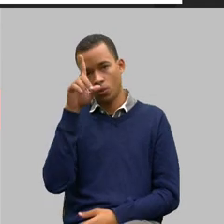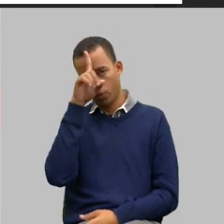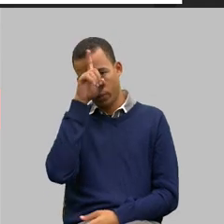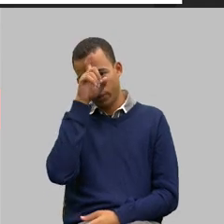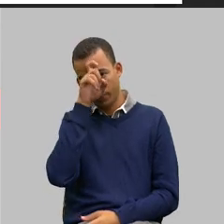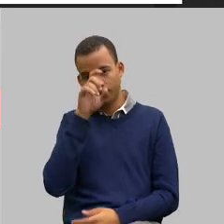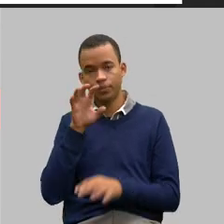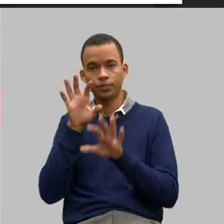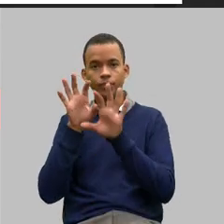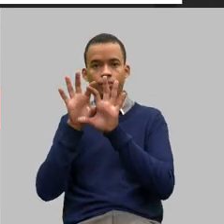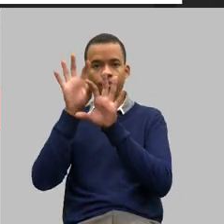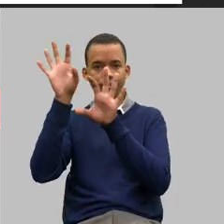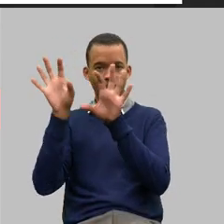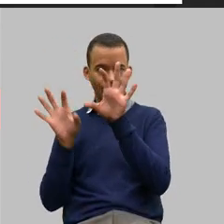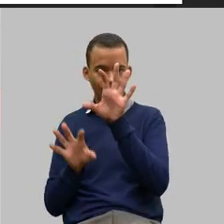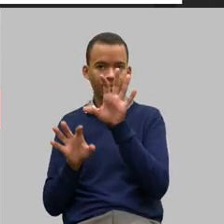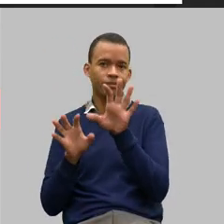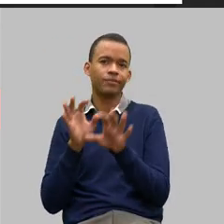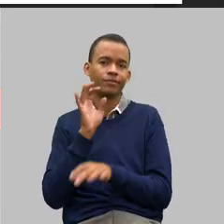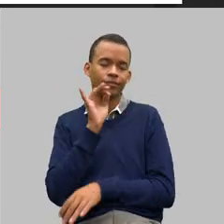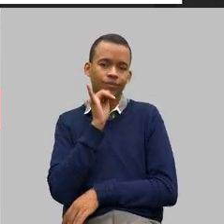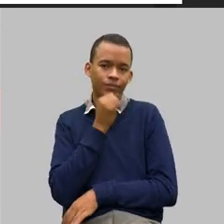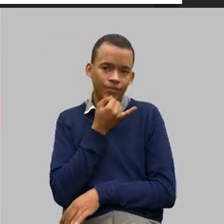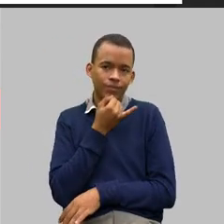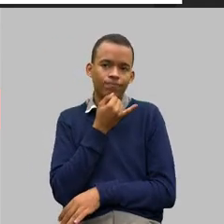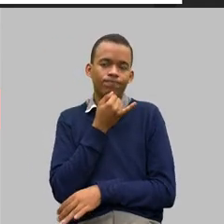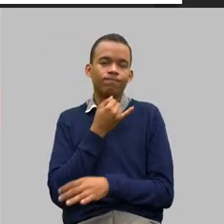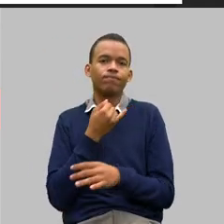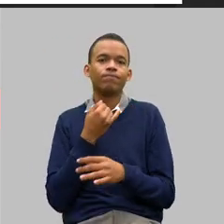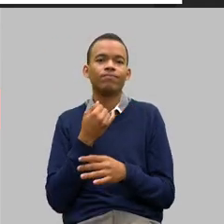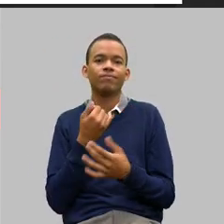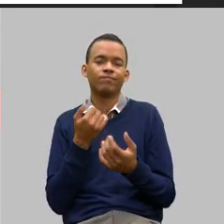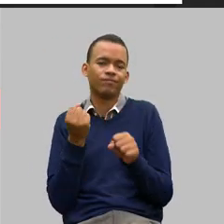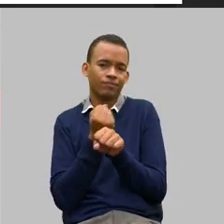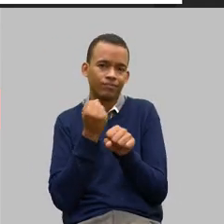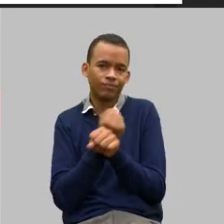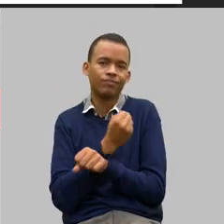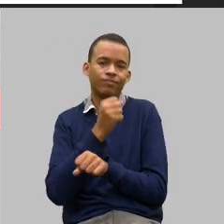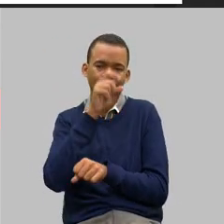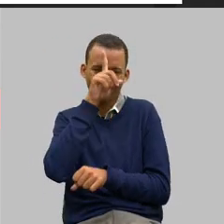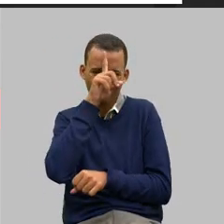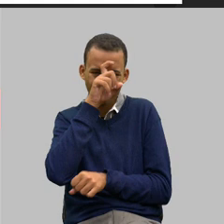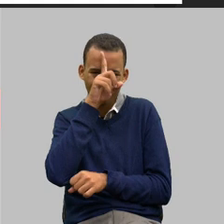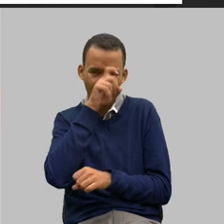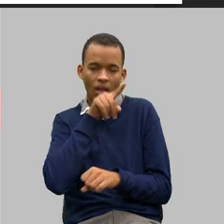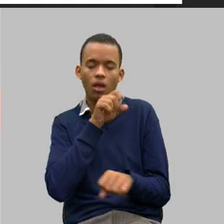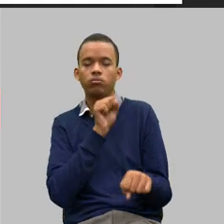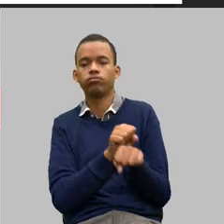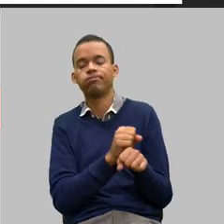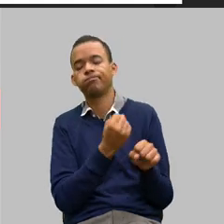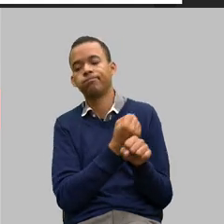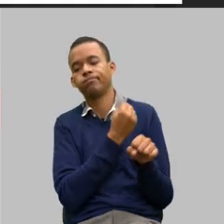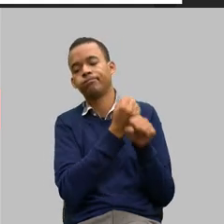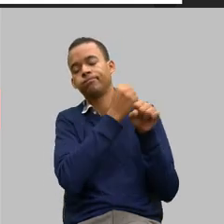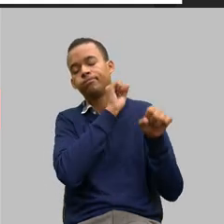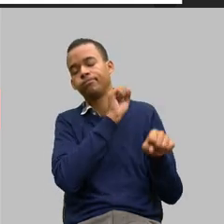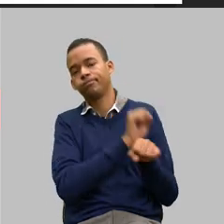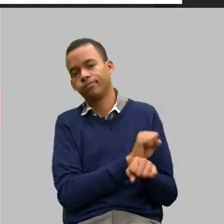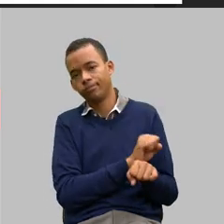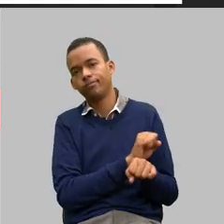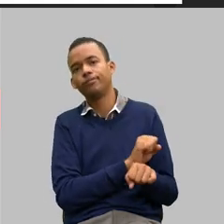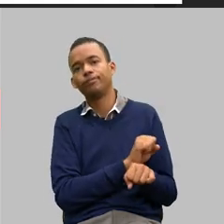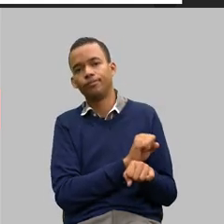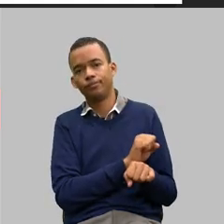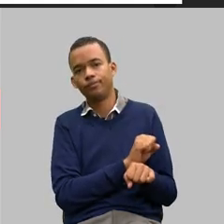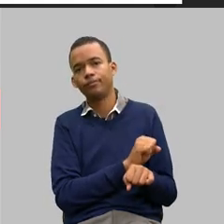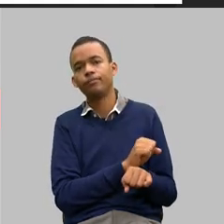não tem nada mais triste né do que uma obra né de hospital paralisada né E aqui o que a gente vivencia é